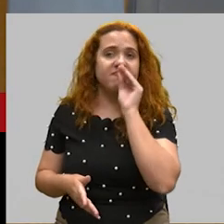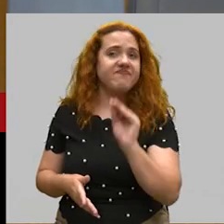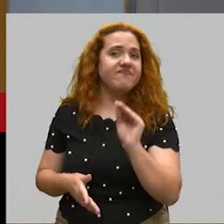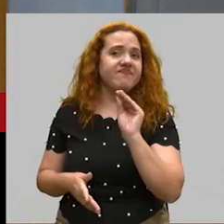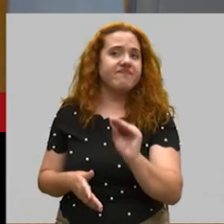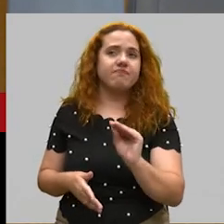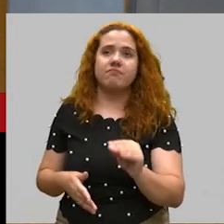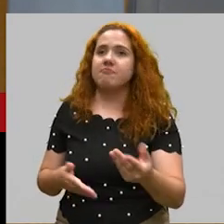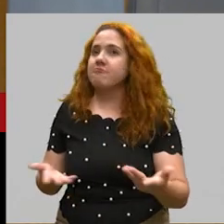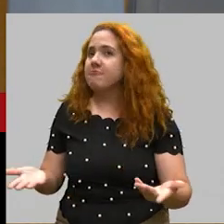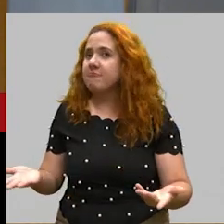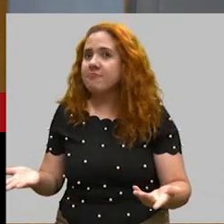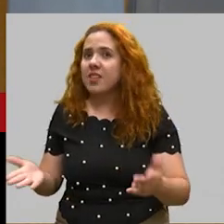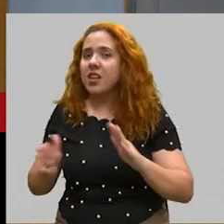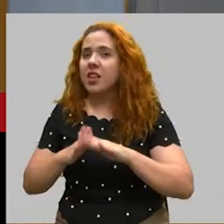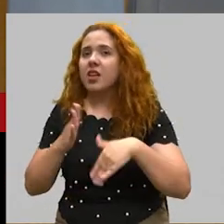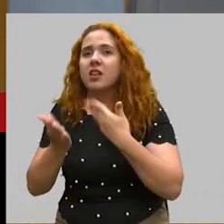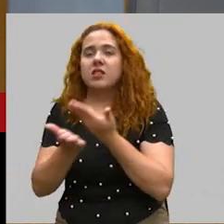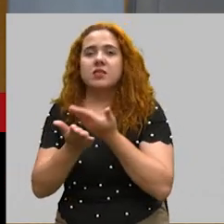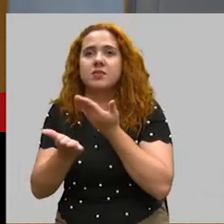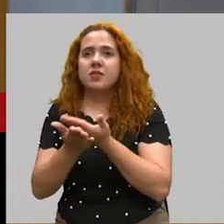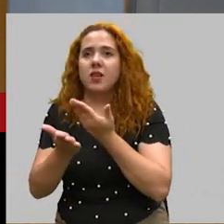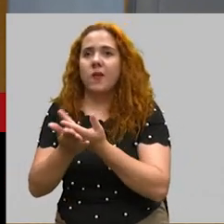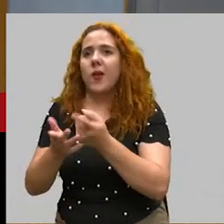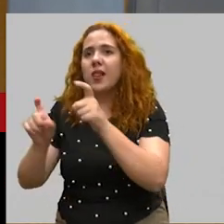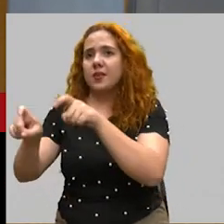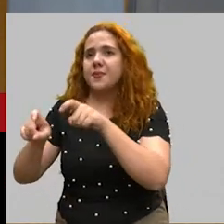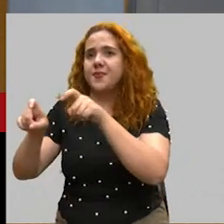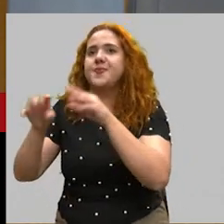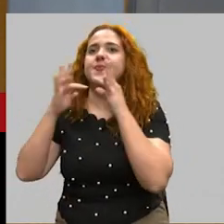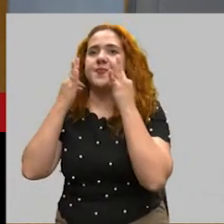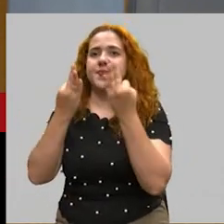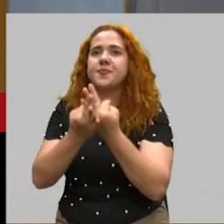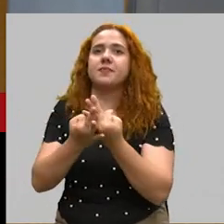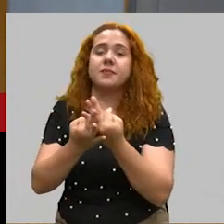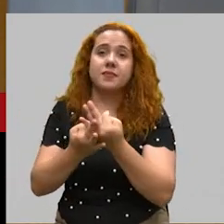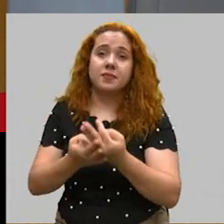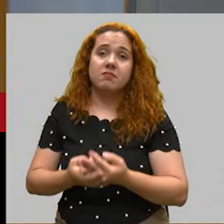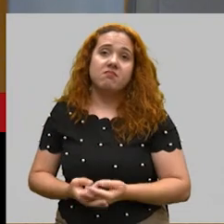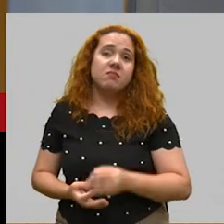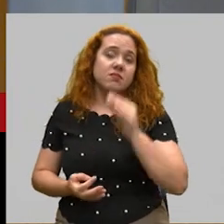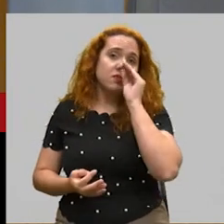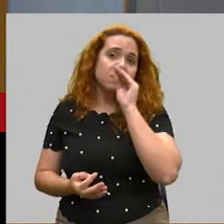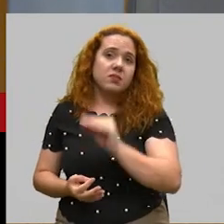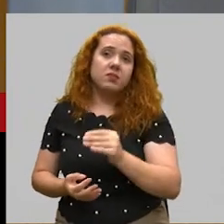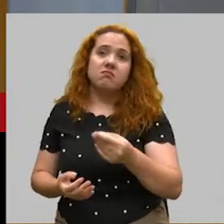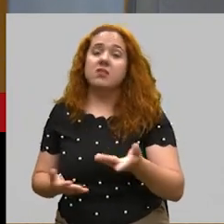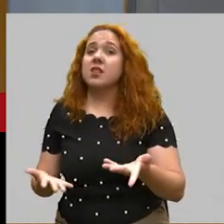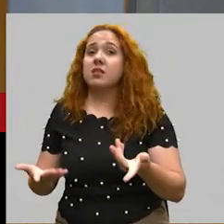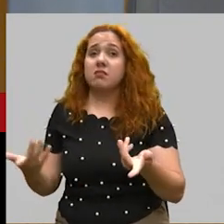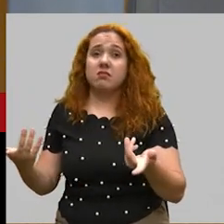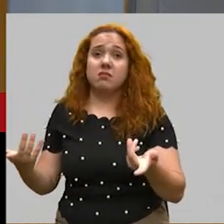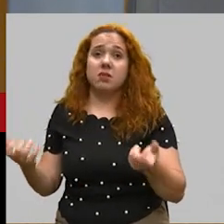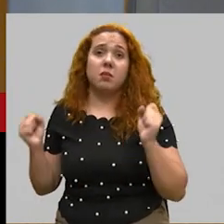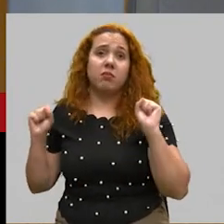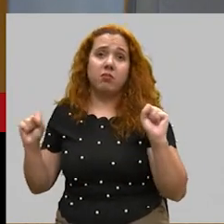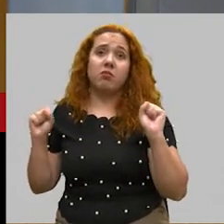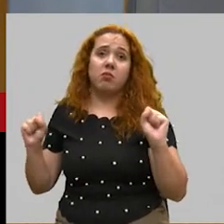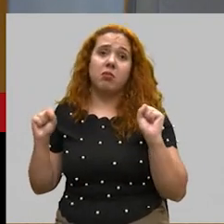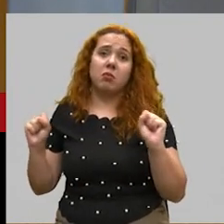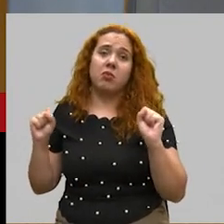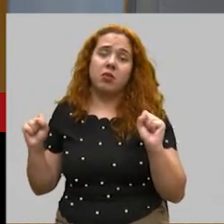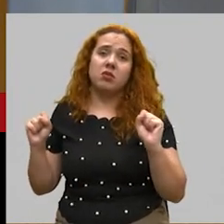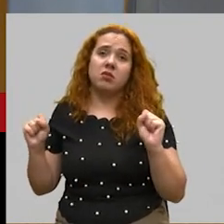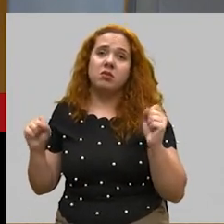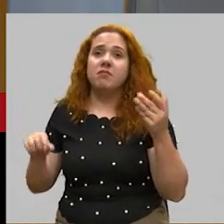nas escolas família agrícola não se importa não se importa e não não e e pode até vir não veio